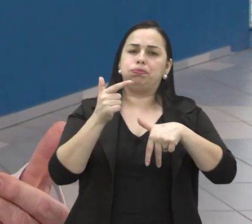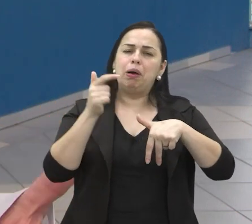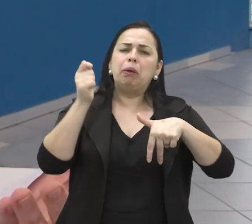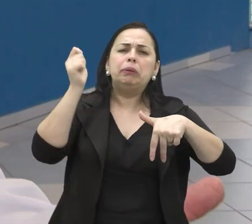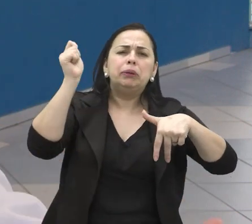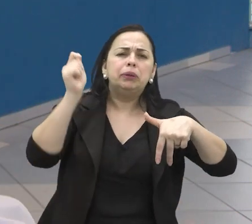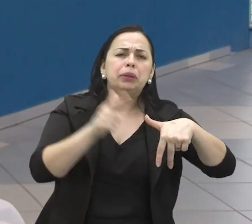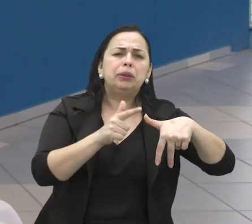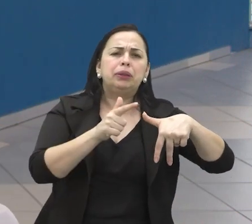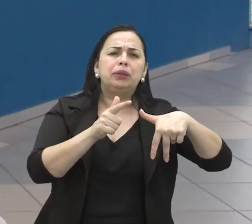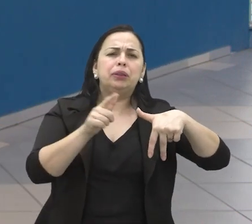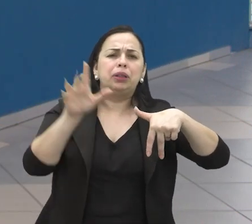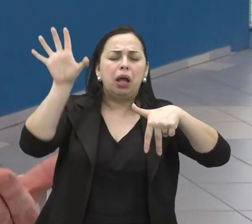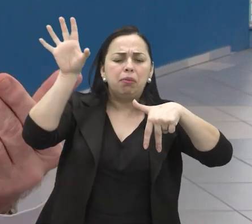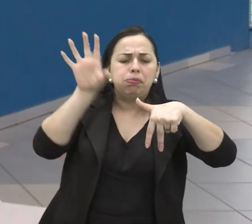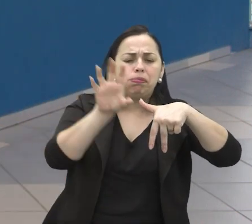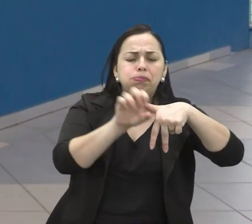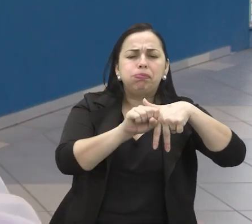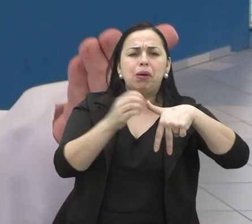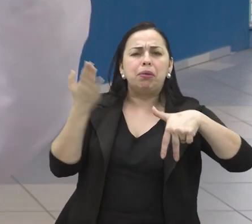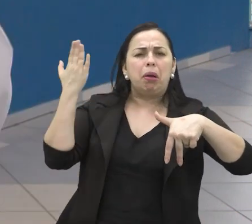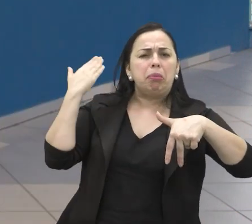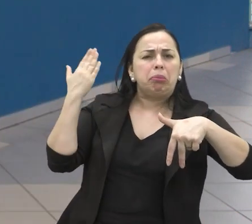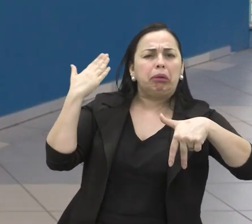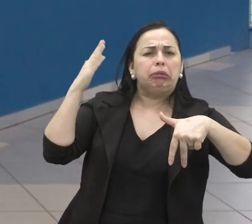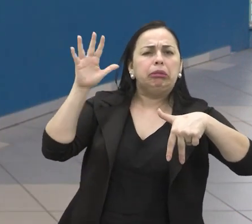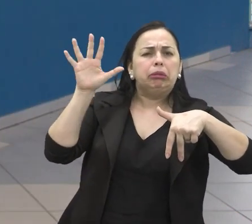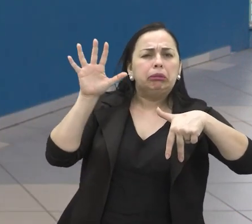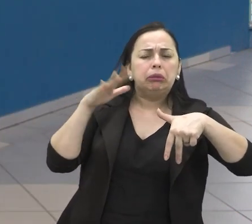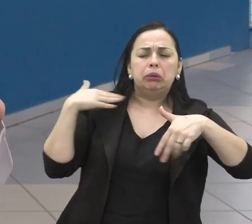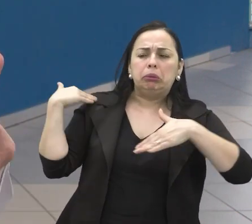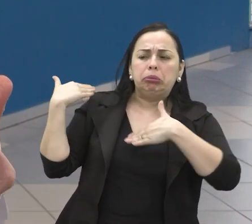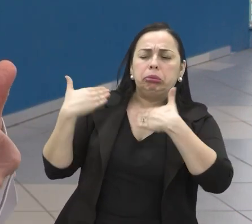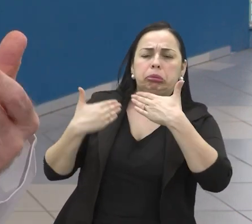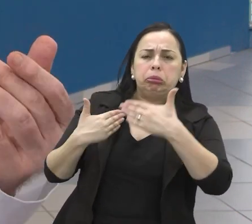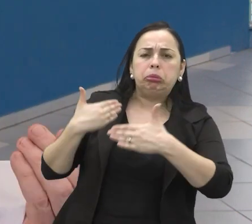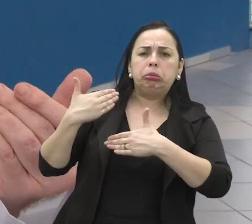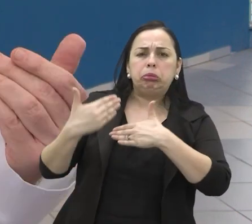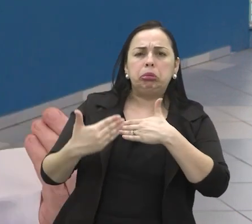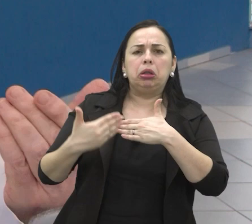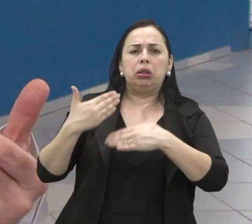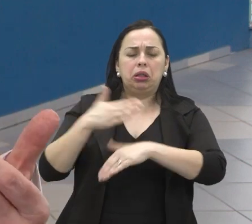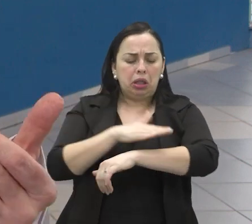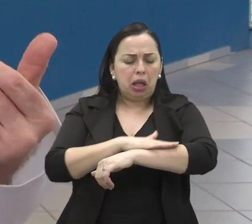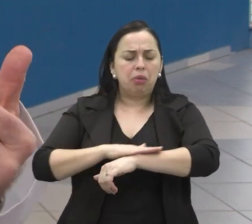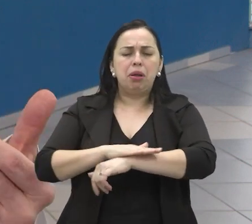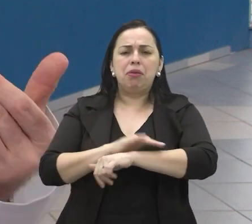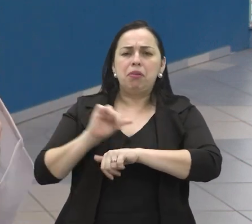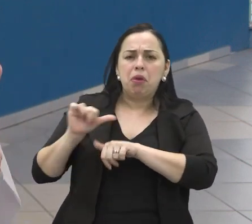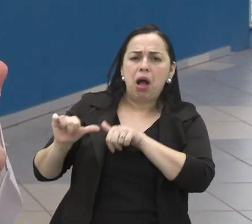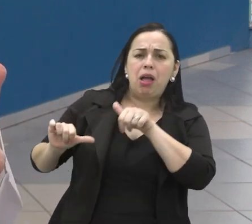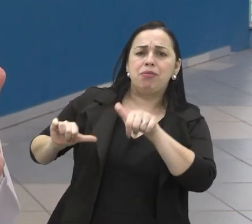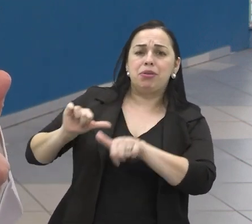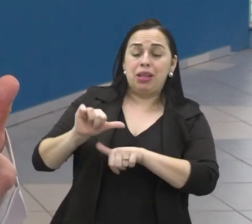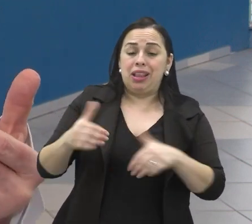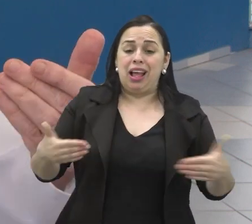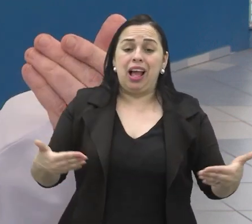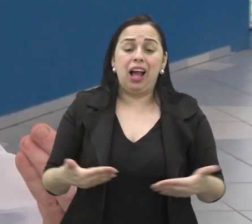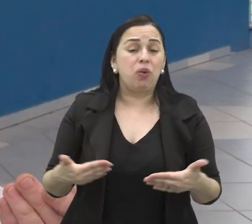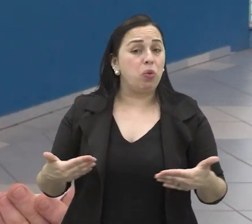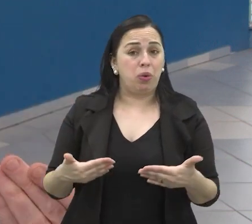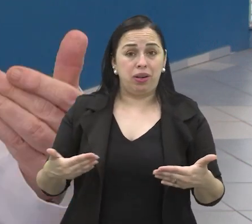sol na roça, tomado há muitos anos atrás, ele vai provocar alterações de pele tipo